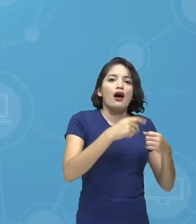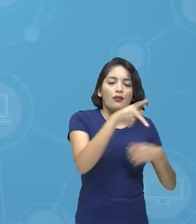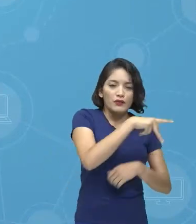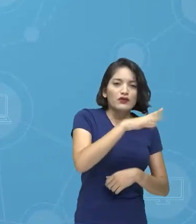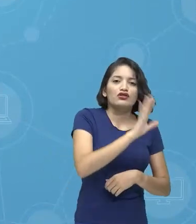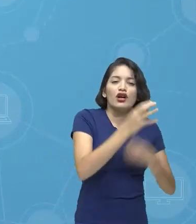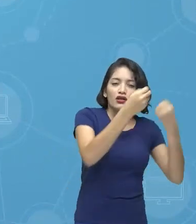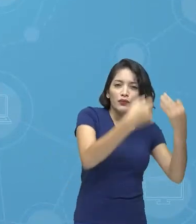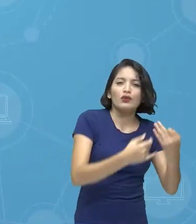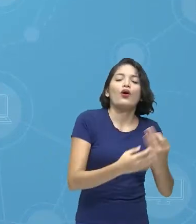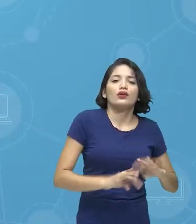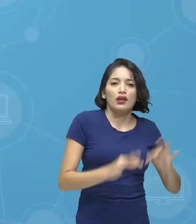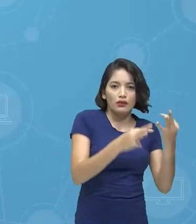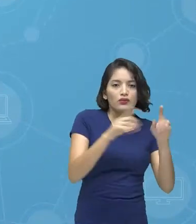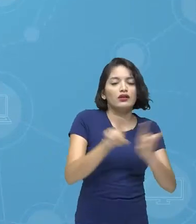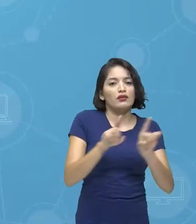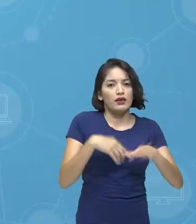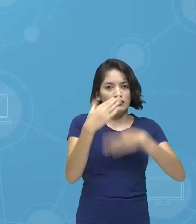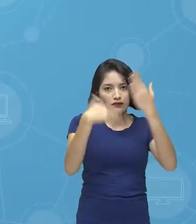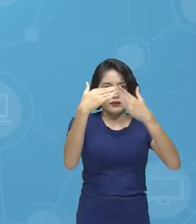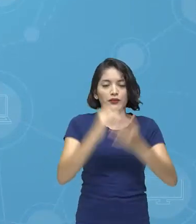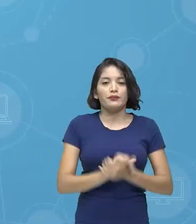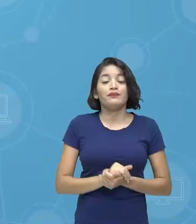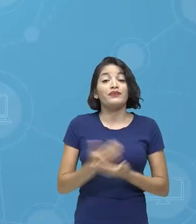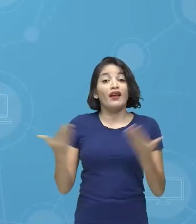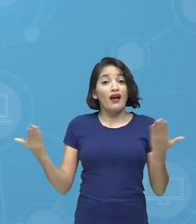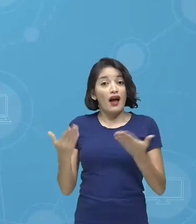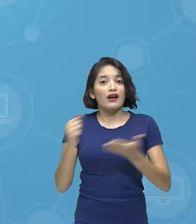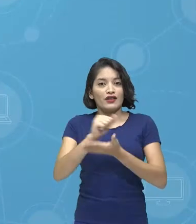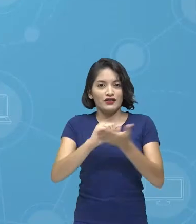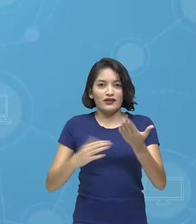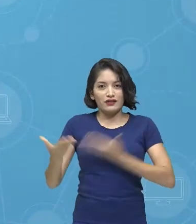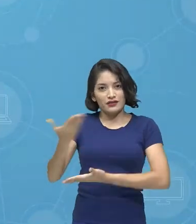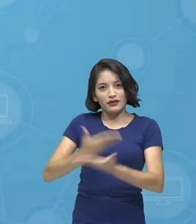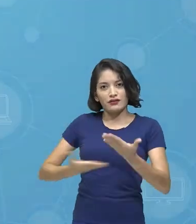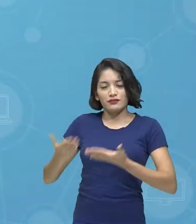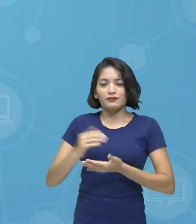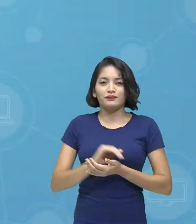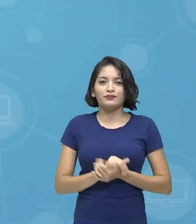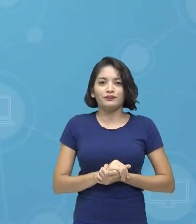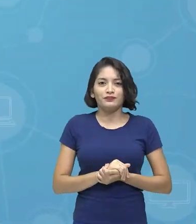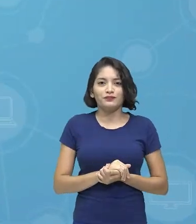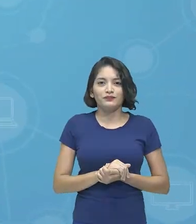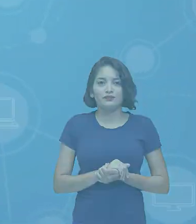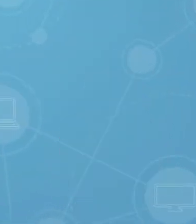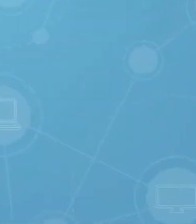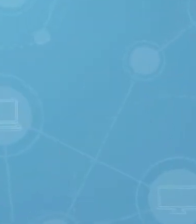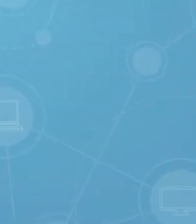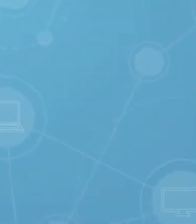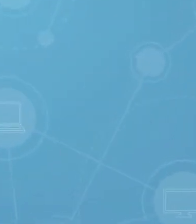à tecnologia e desenvolvimento, tá bom? E agora nós vamos à nossa DLI.